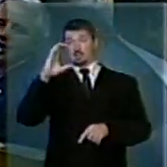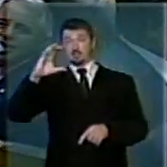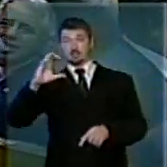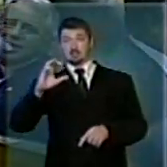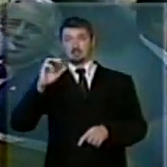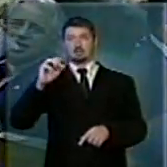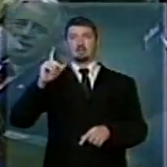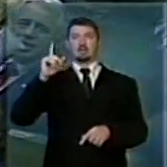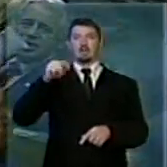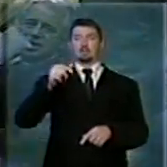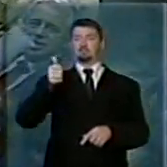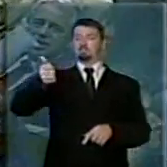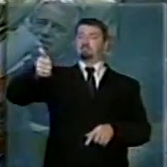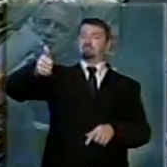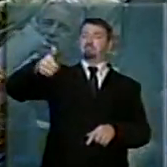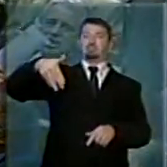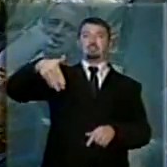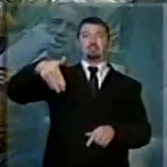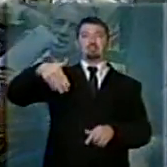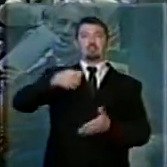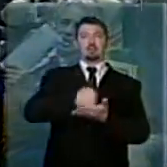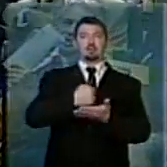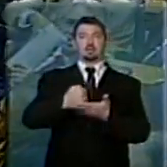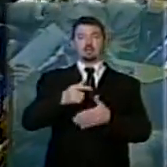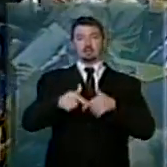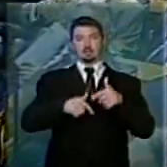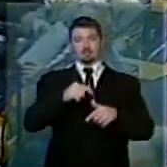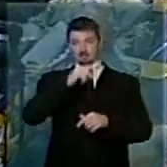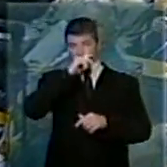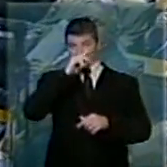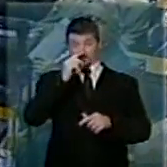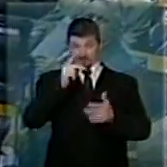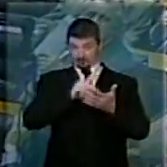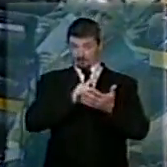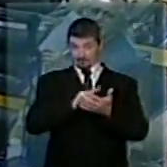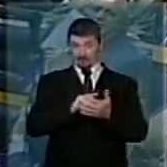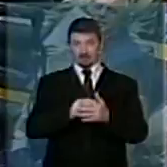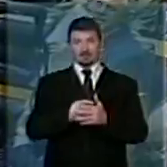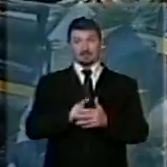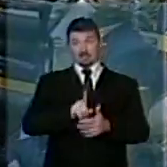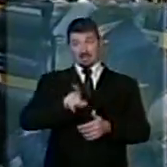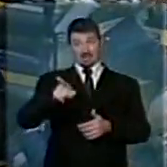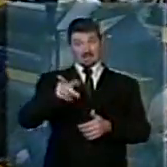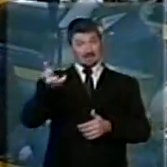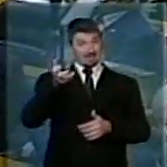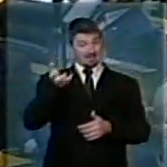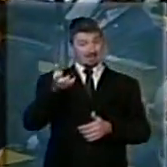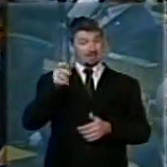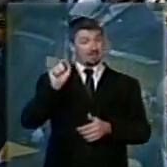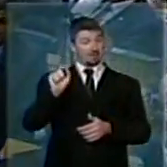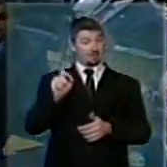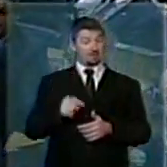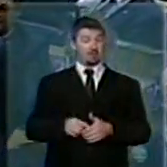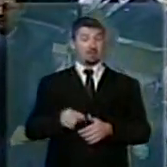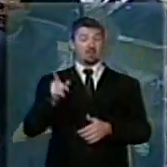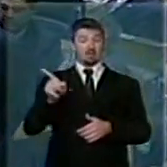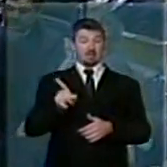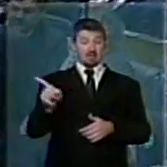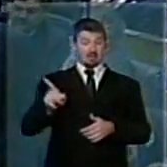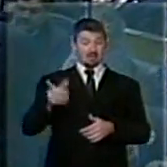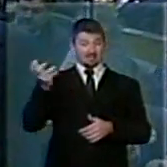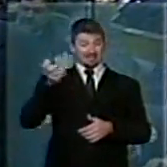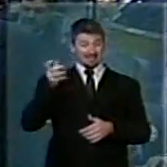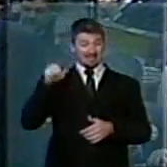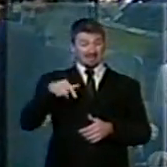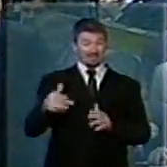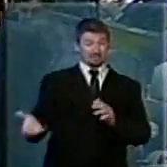foi pífio na geração de emprego. Na verdade, eles querem tirar esta pauta do